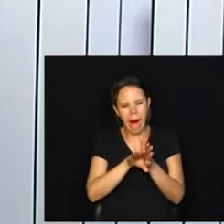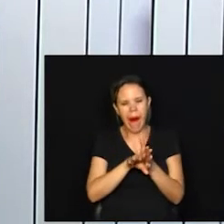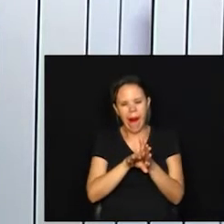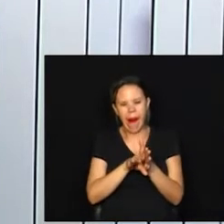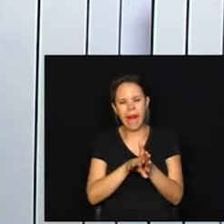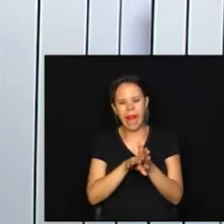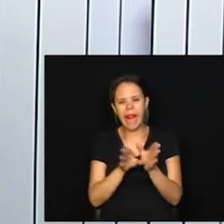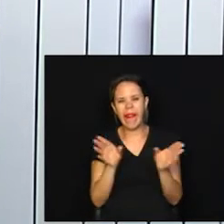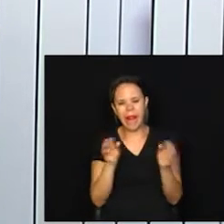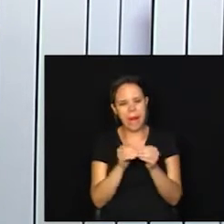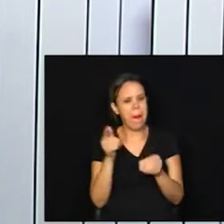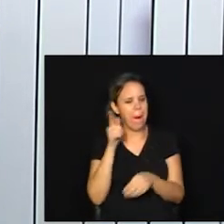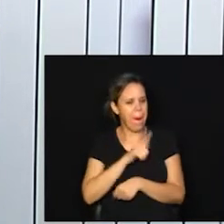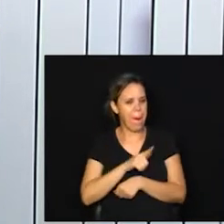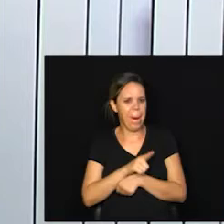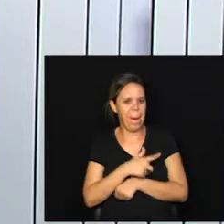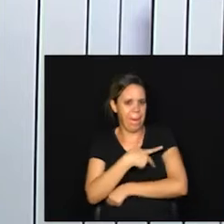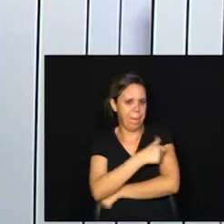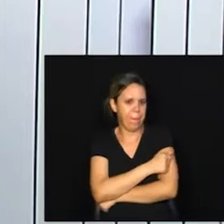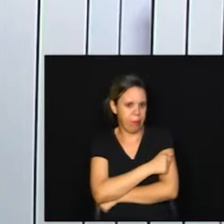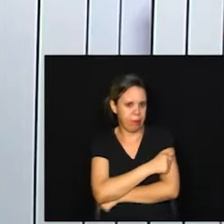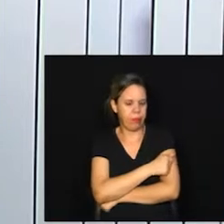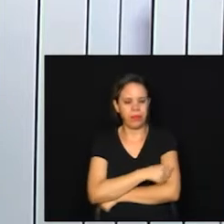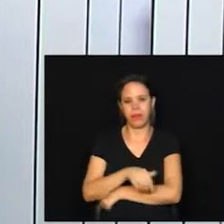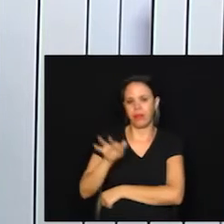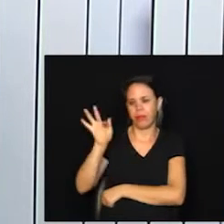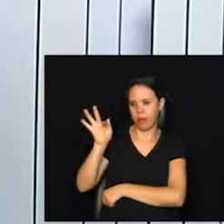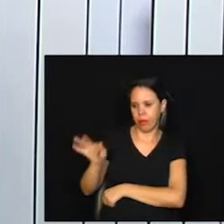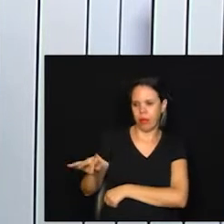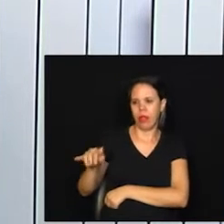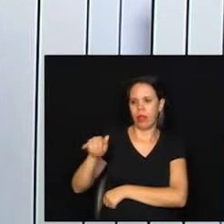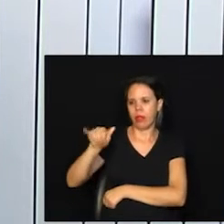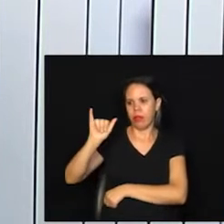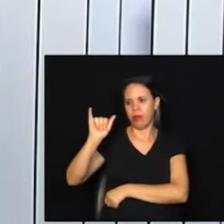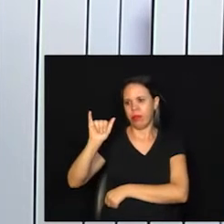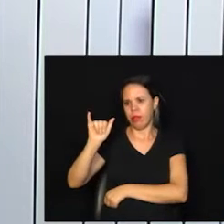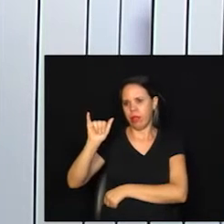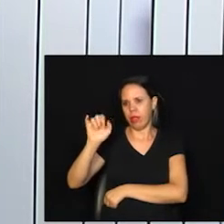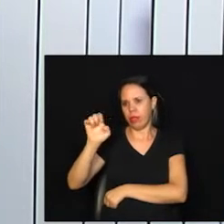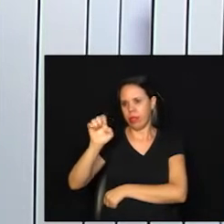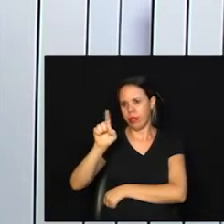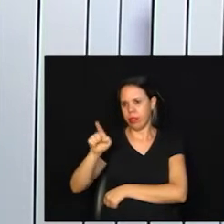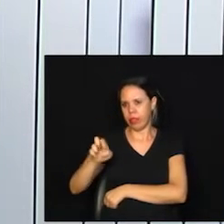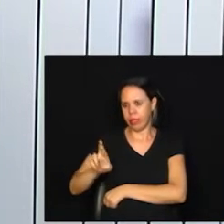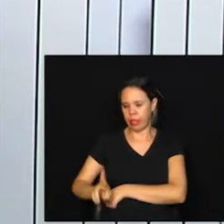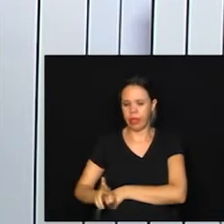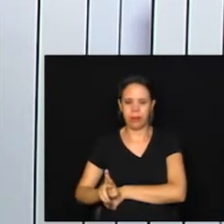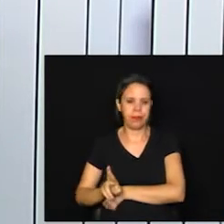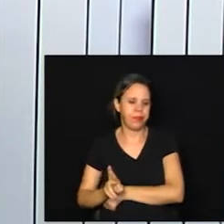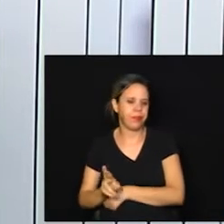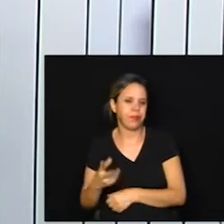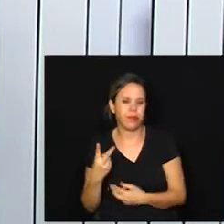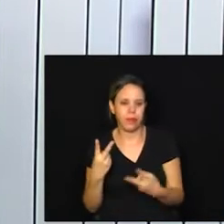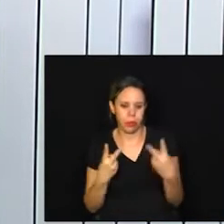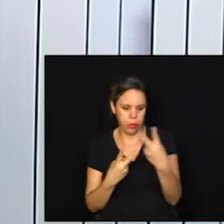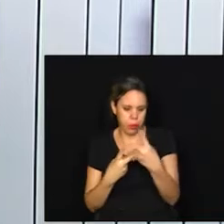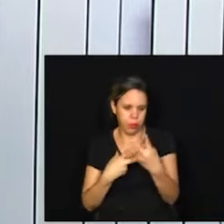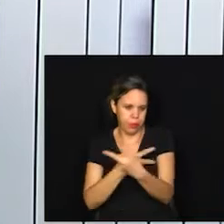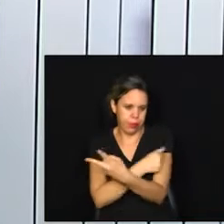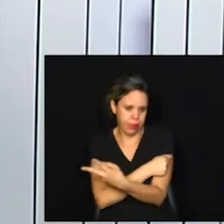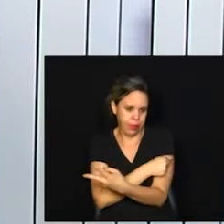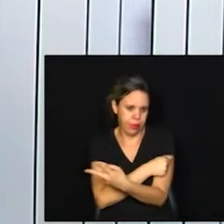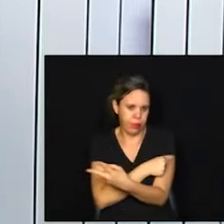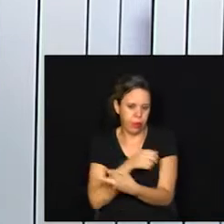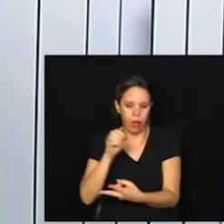em definitivo, então, a vacina da Pfizer. As duas vacinas que estão sendo aplicadas aqui no Brasil, tanto a